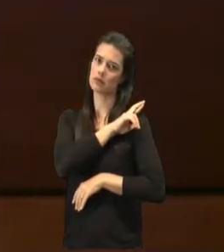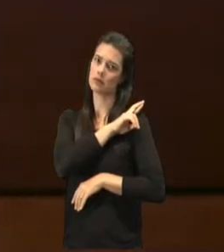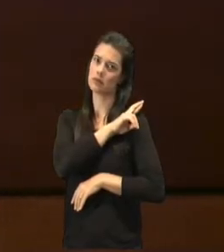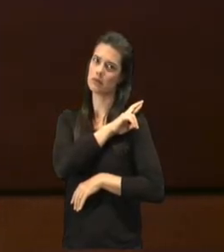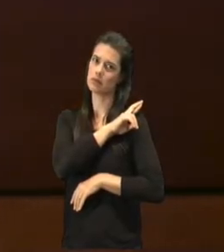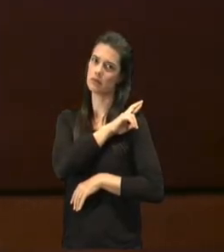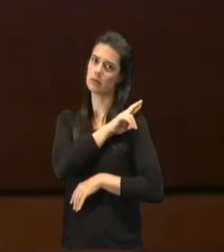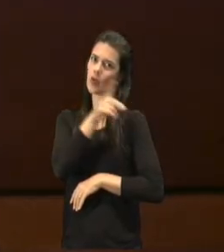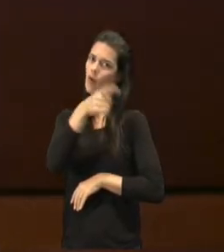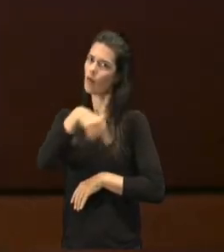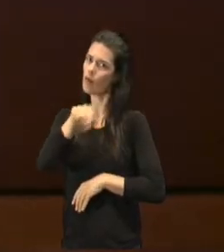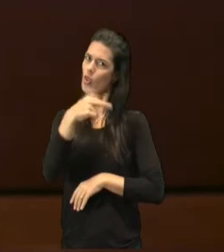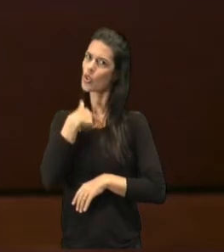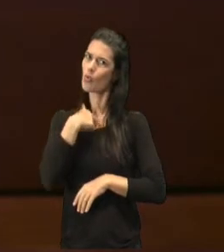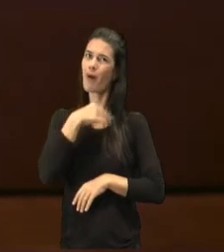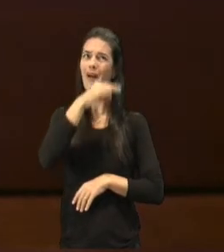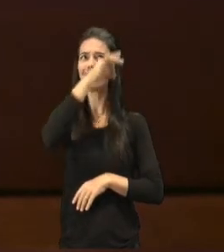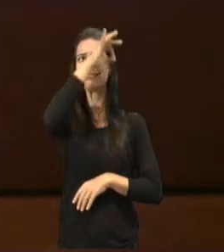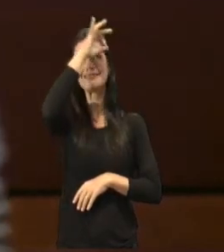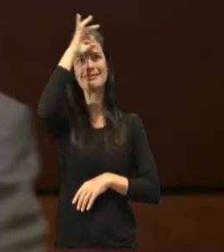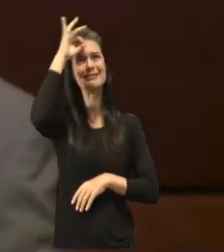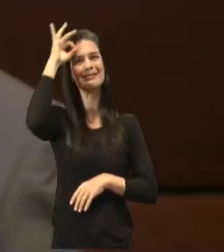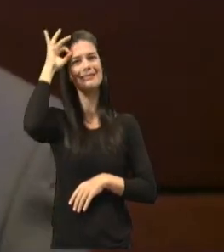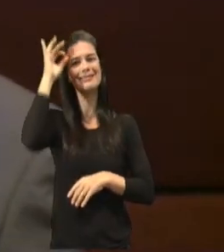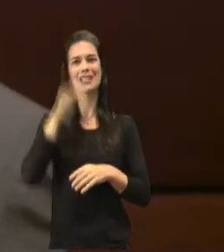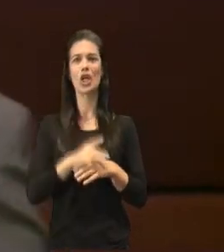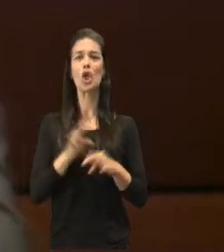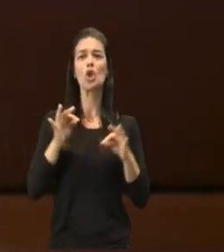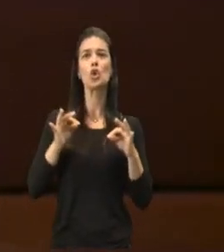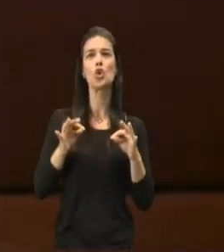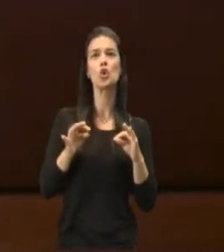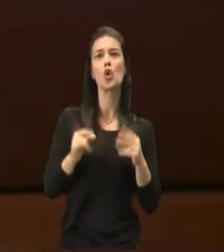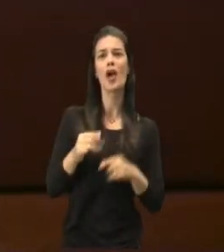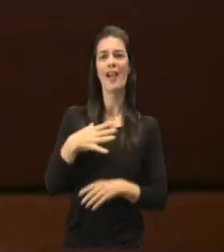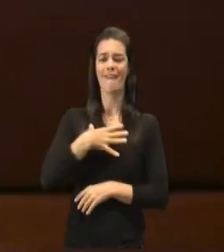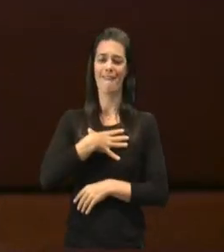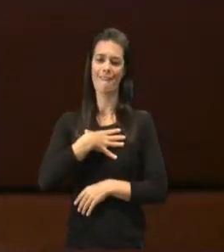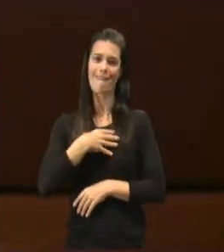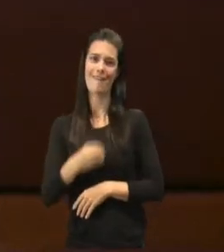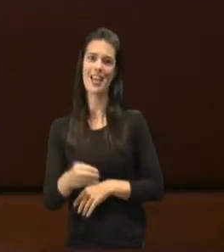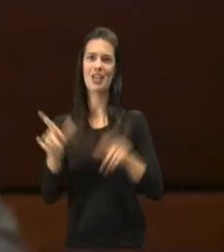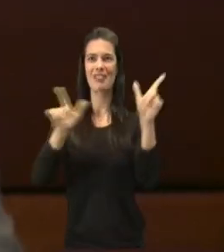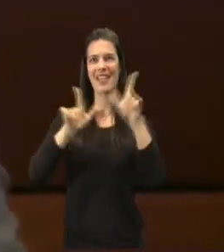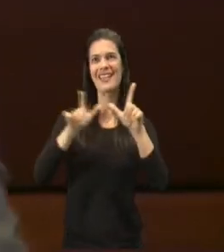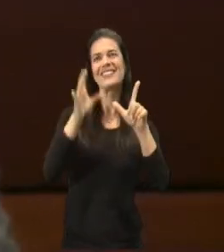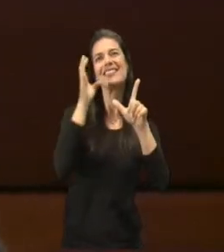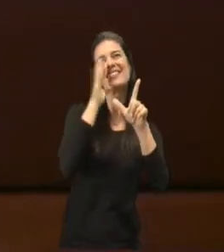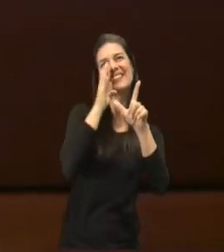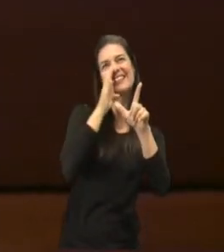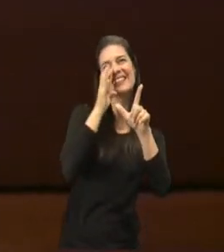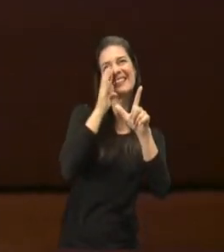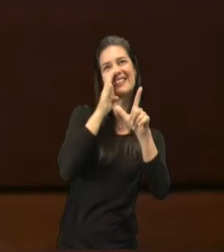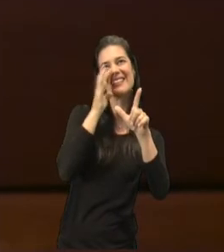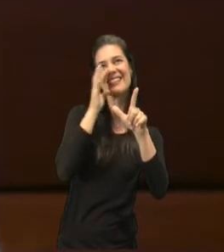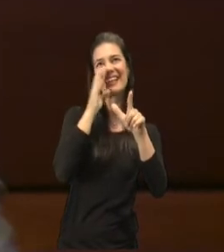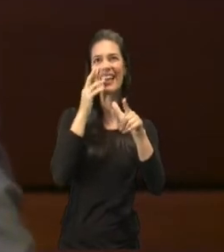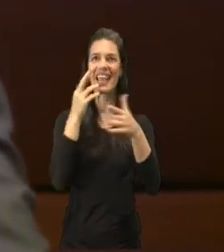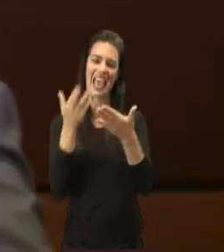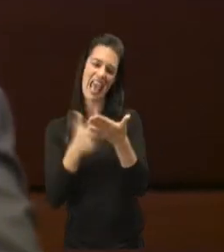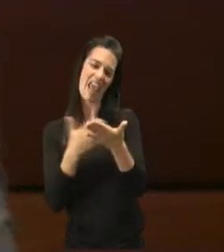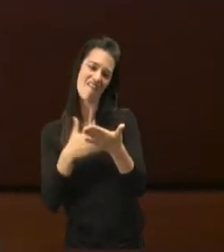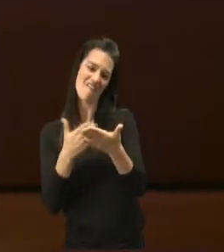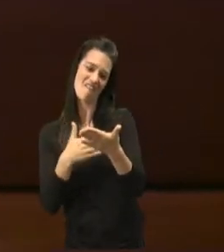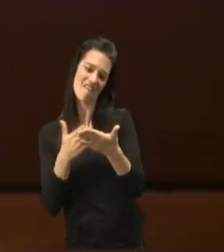meu irmão, minha irmã, achando que tudo aquilo que o seu filho está vendo, participando, ou que ele está se agradando, venha de fato trazer